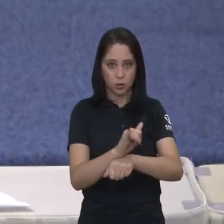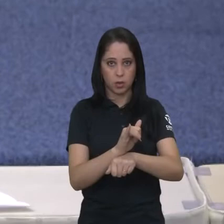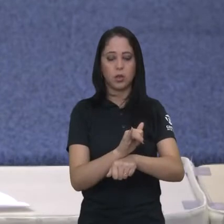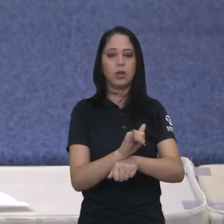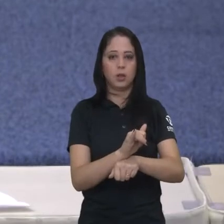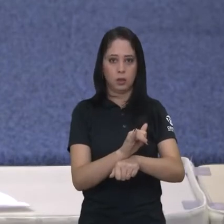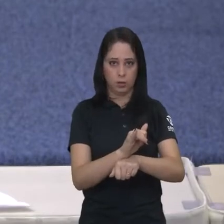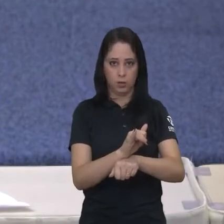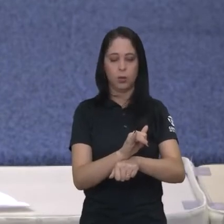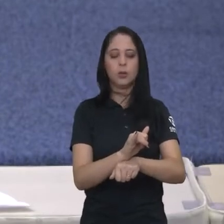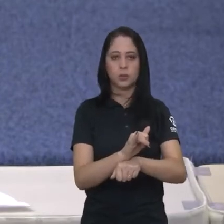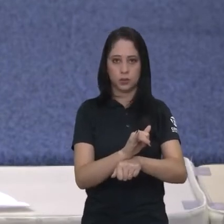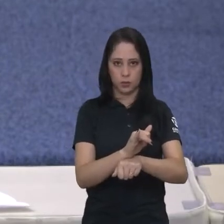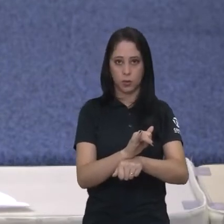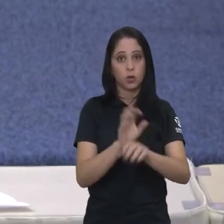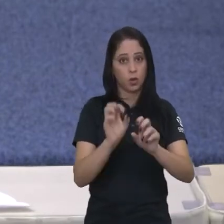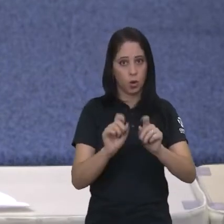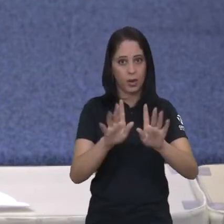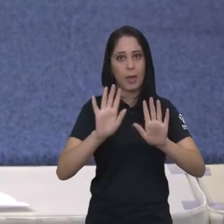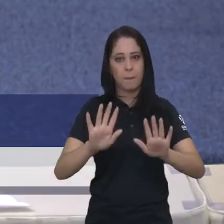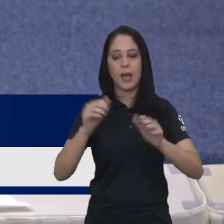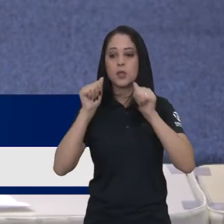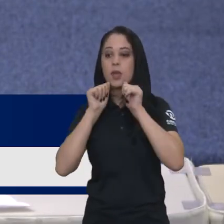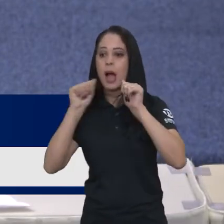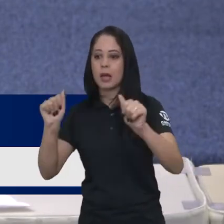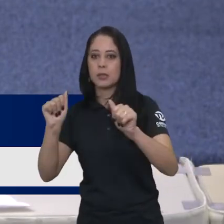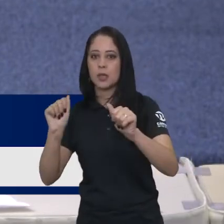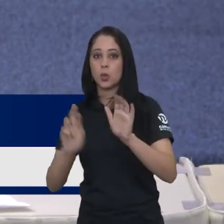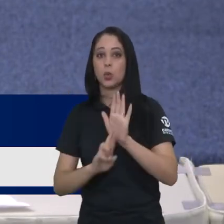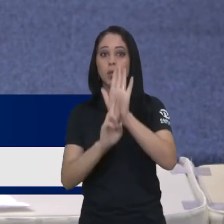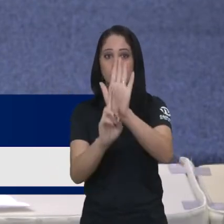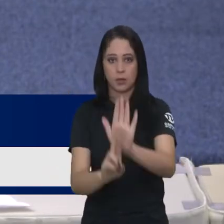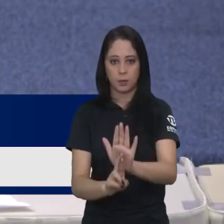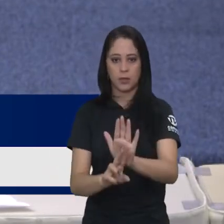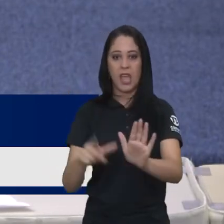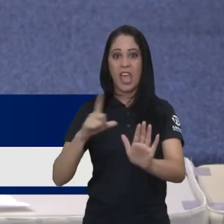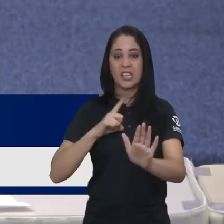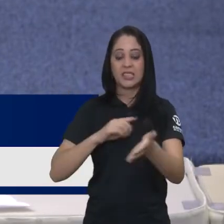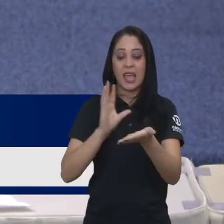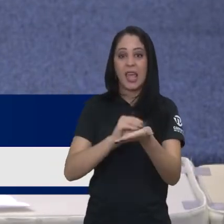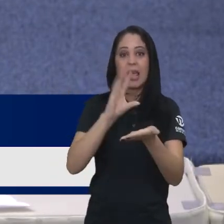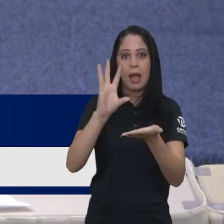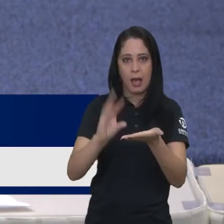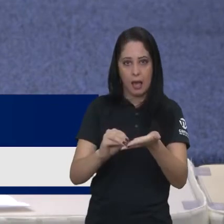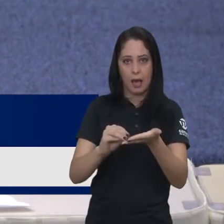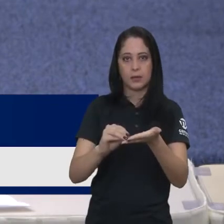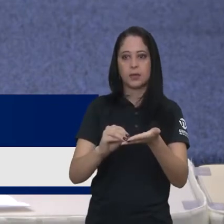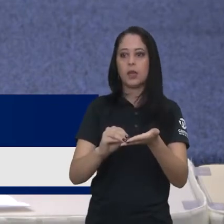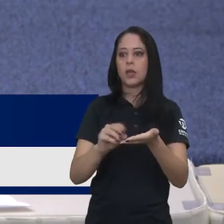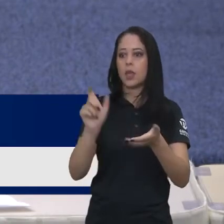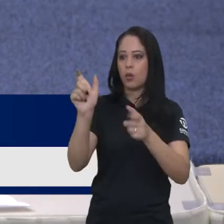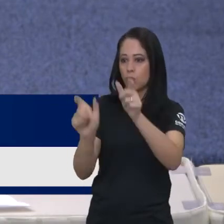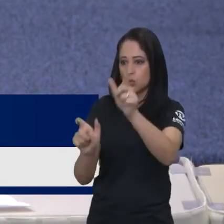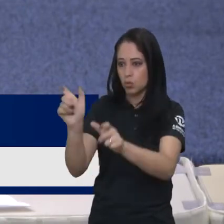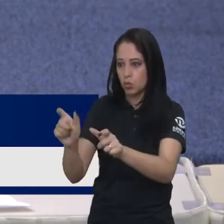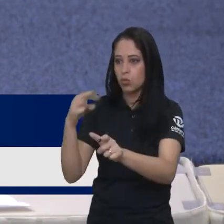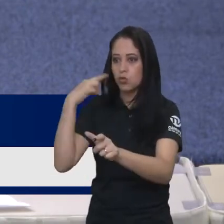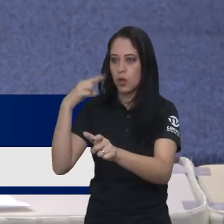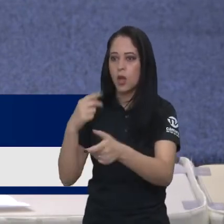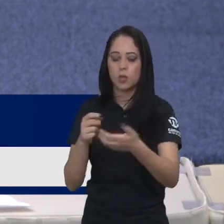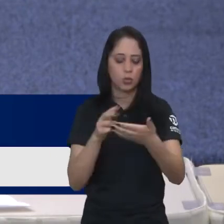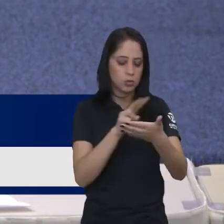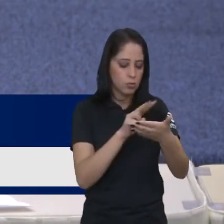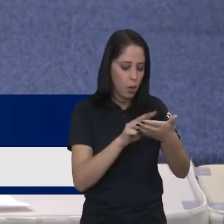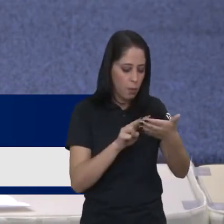presentes, estão representados por seus assessores e também nós temos a ata da comissão que será passada para eles para que todos